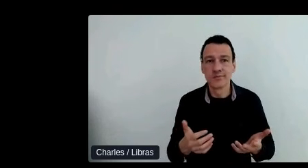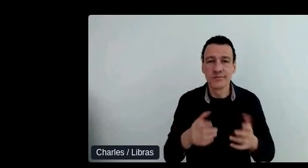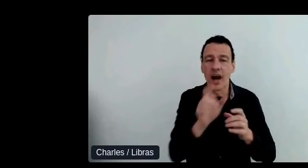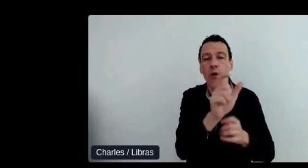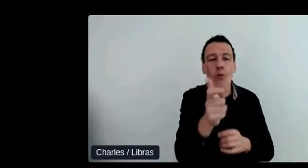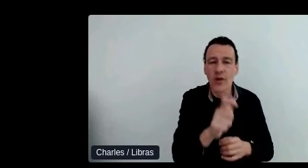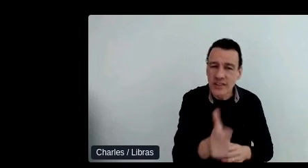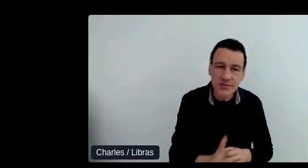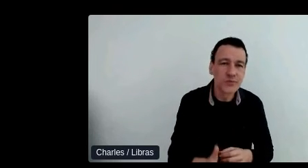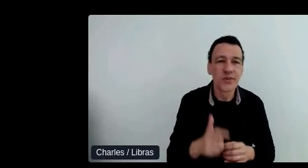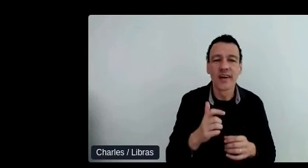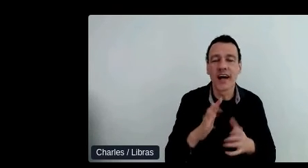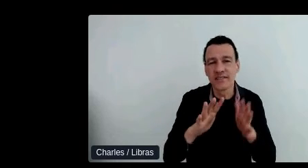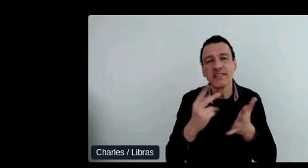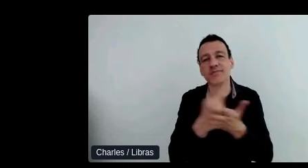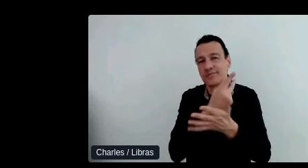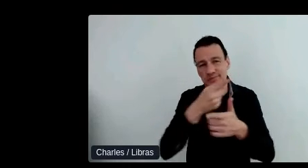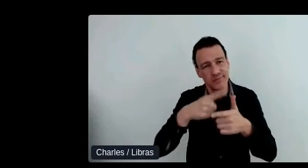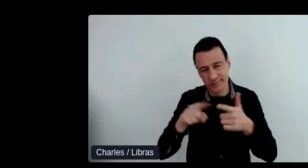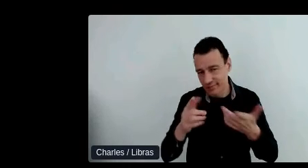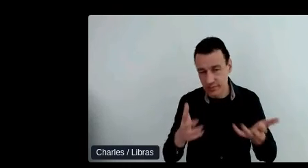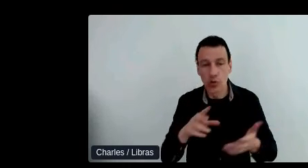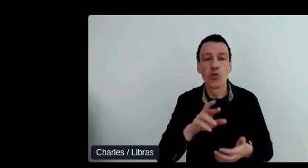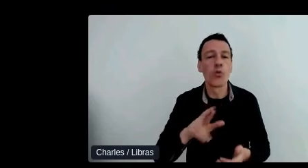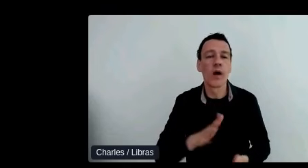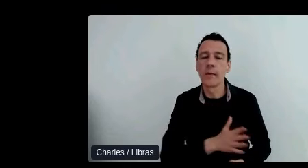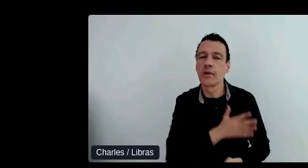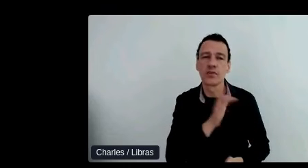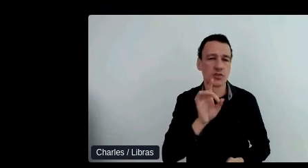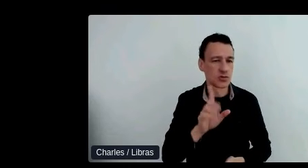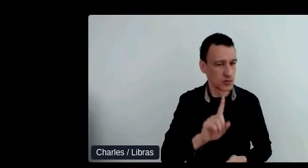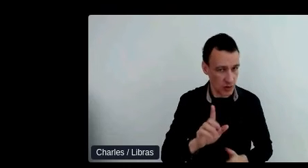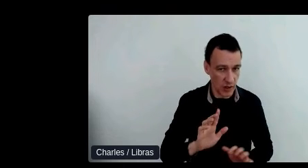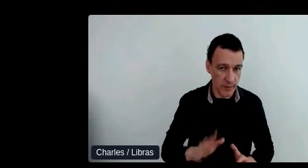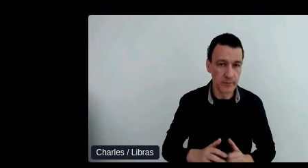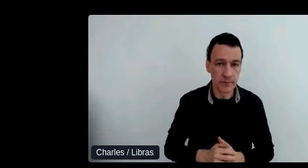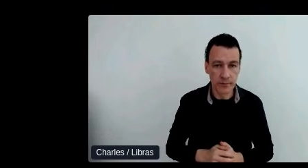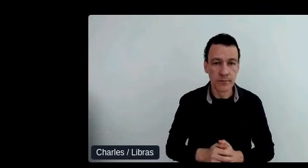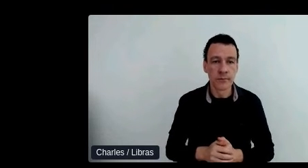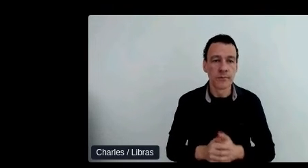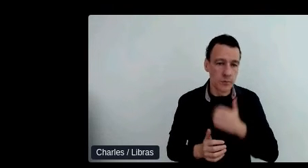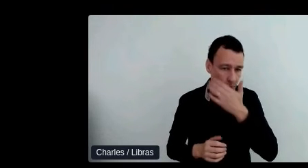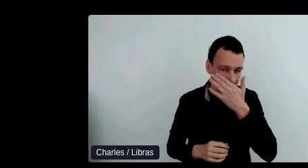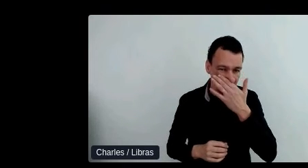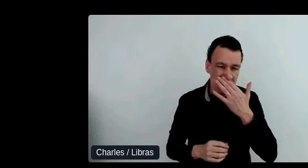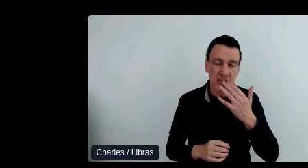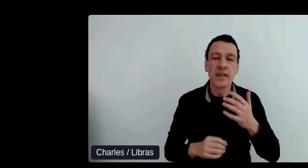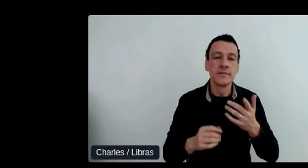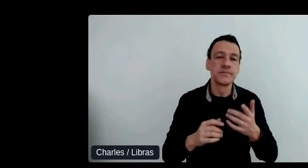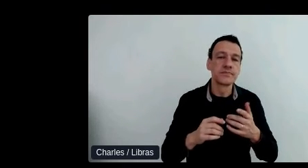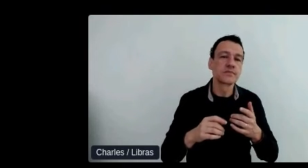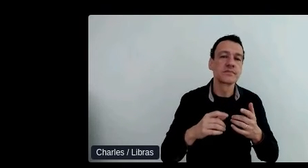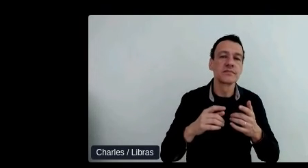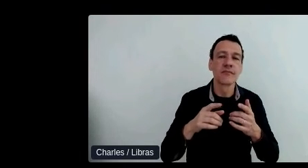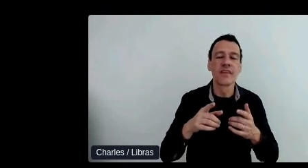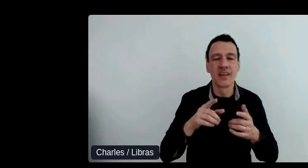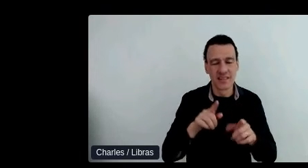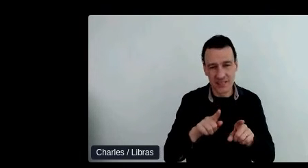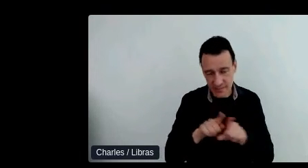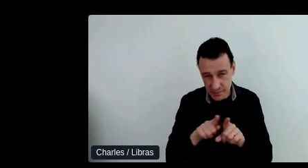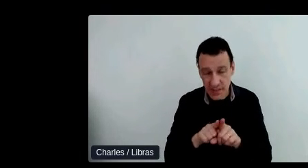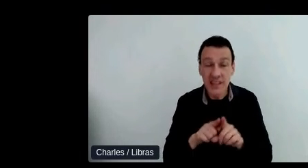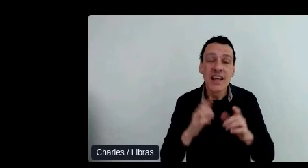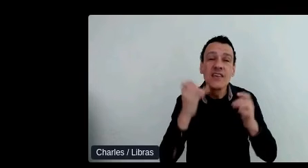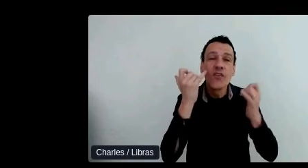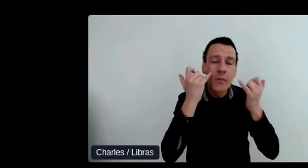isso. O viés de amostra, que é o problema com os dados usados para treinar o modelo. Mesma coisa. Os